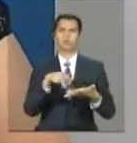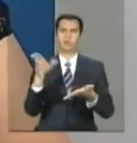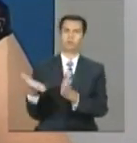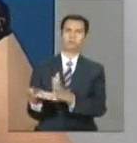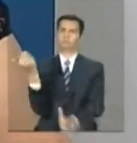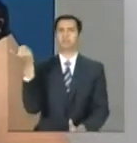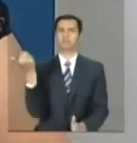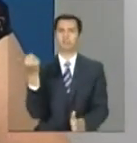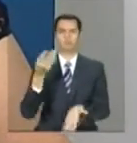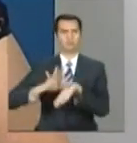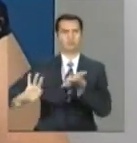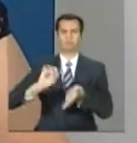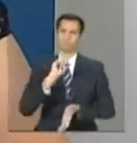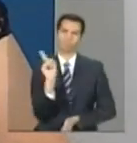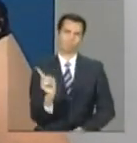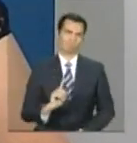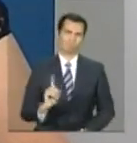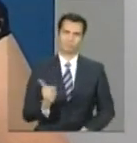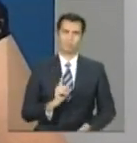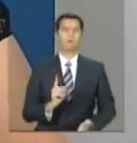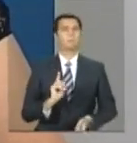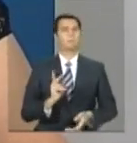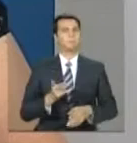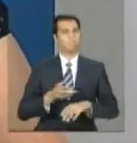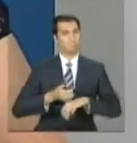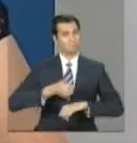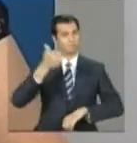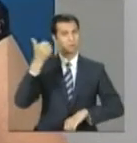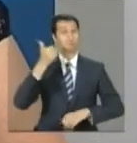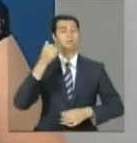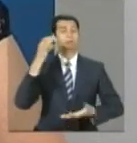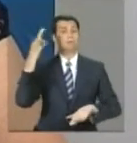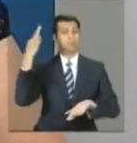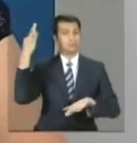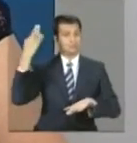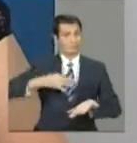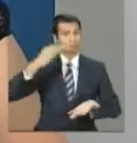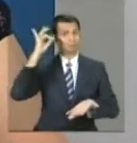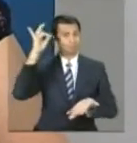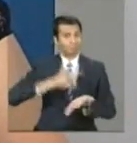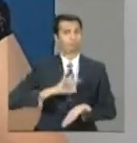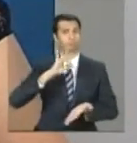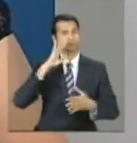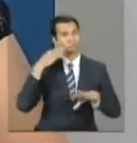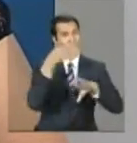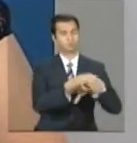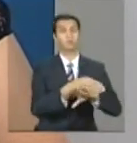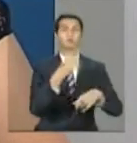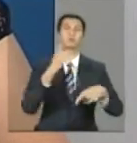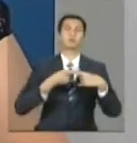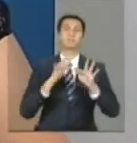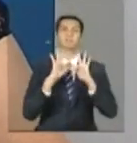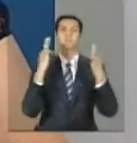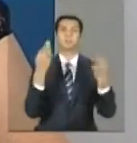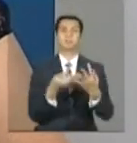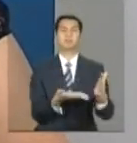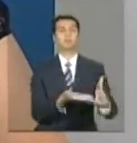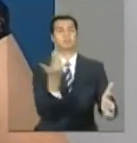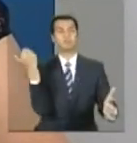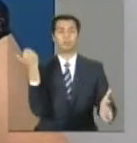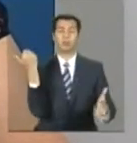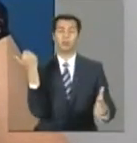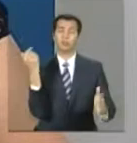foi localizada. É melhor que o gestor municipal tenha certeza desta ação, porque a exclusão de uma família no cadastro pode